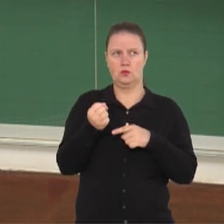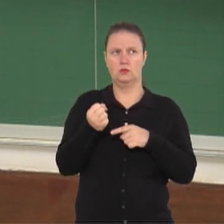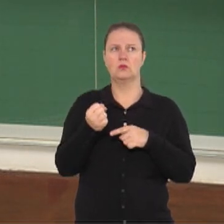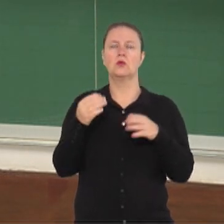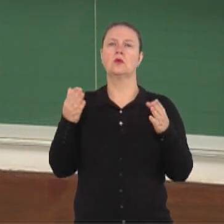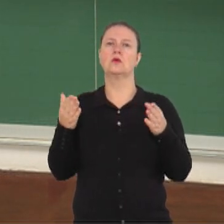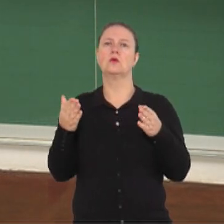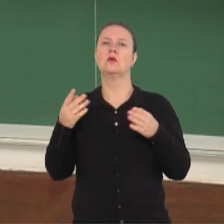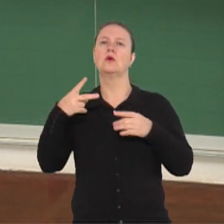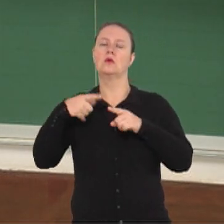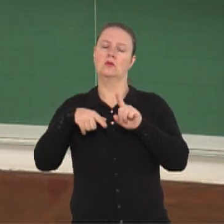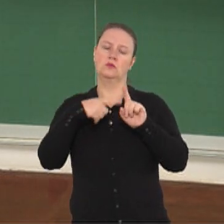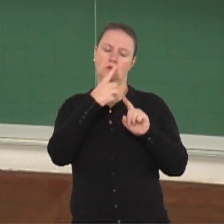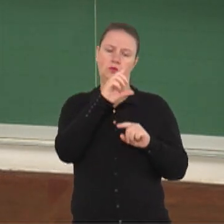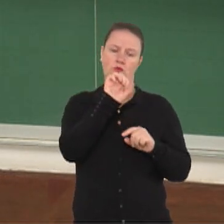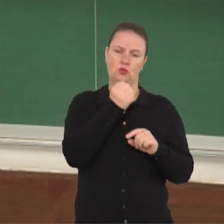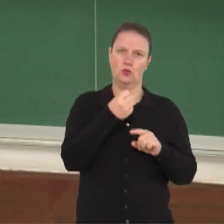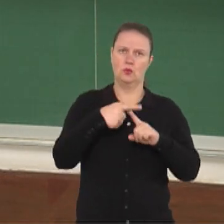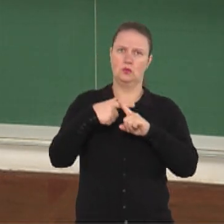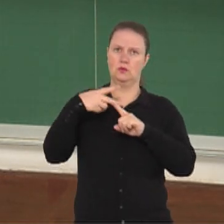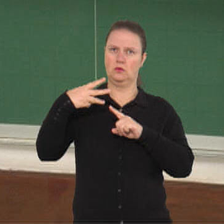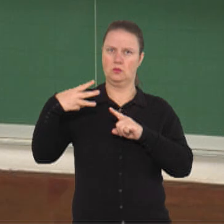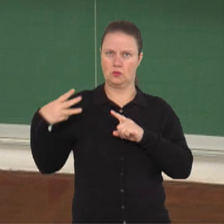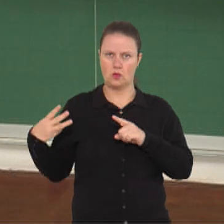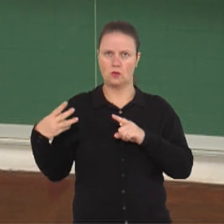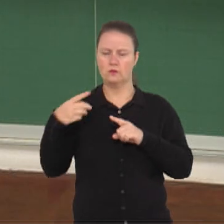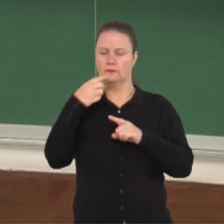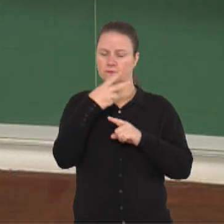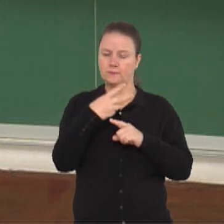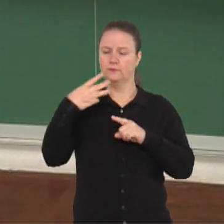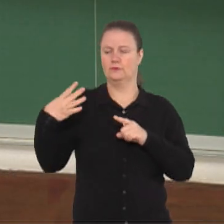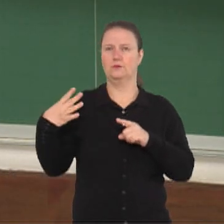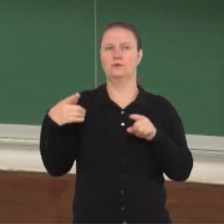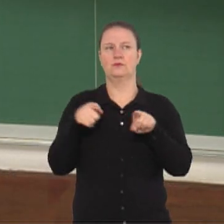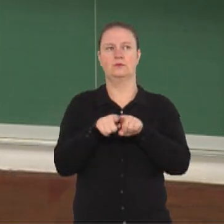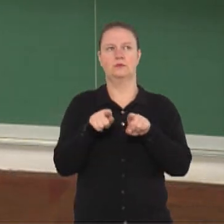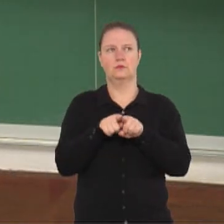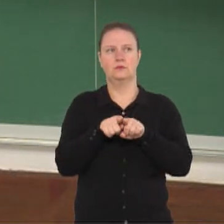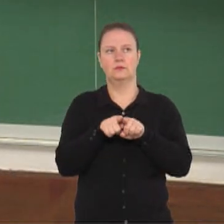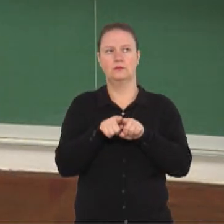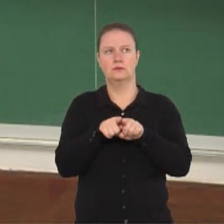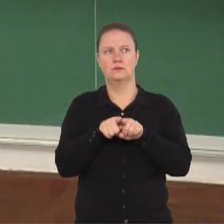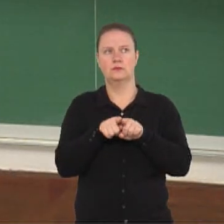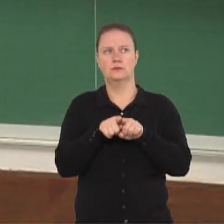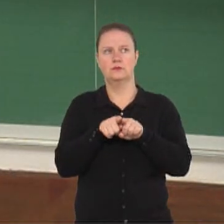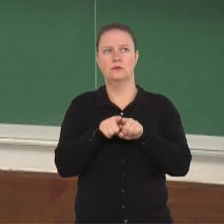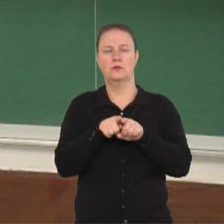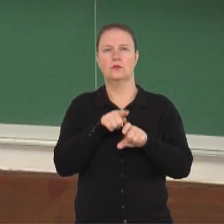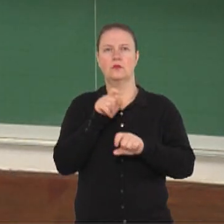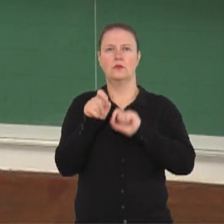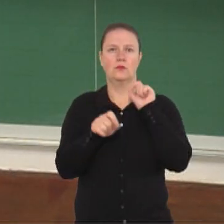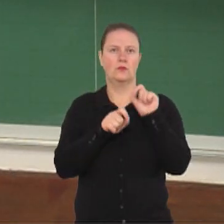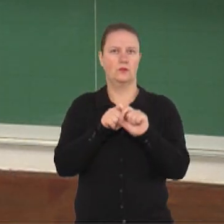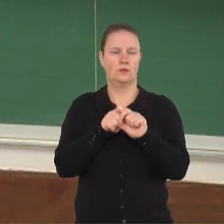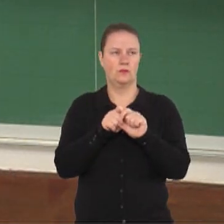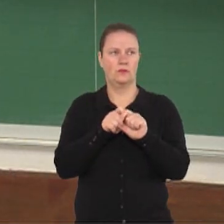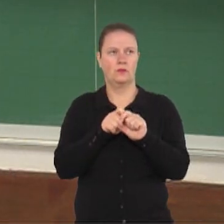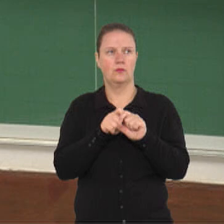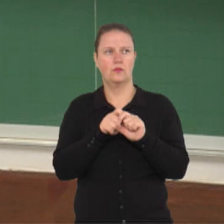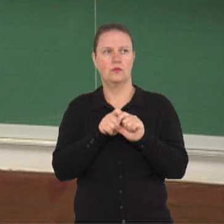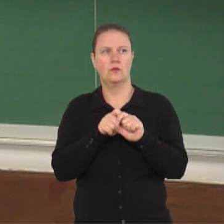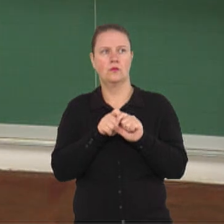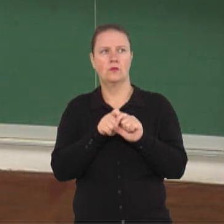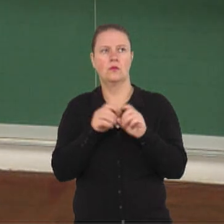18, 6. No instante de 3 segundos, a bola está numa altura de